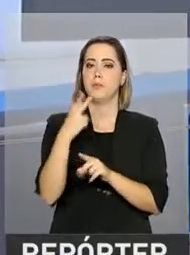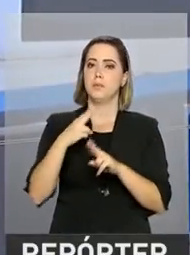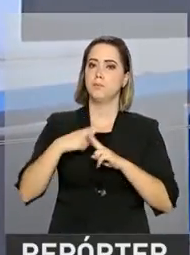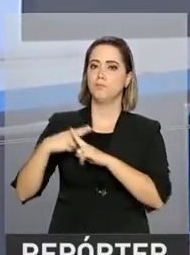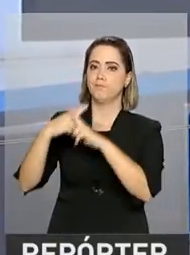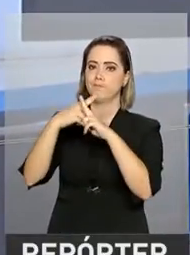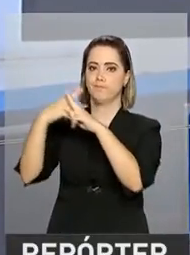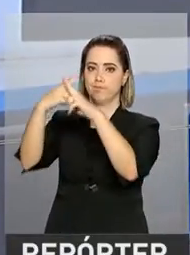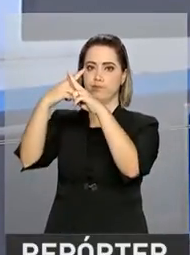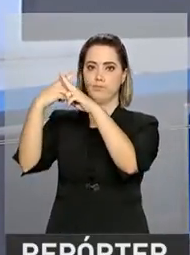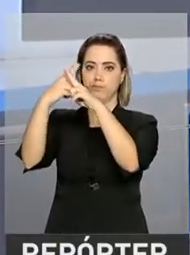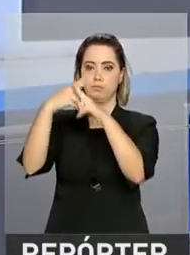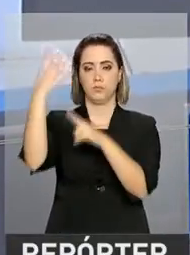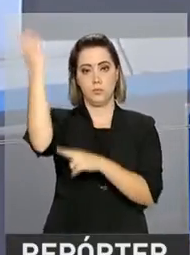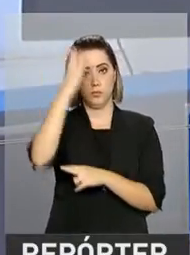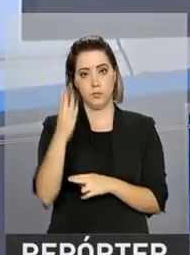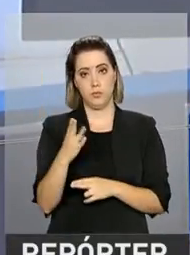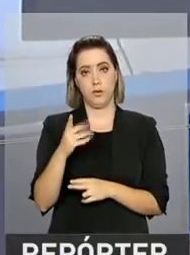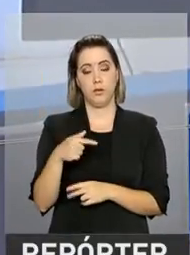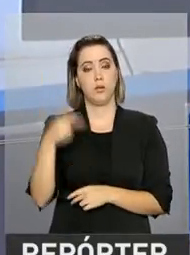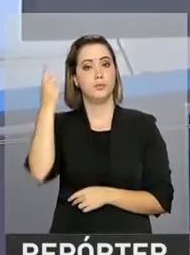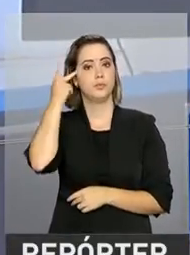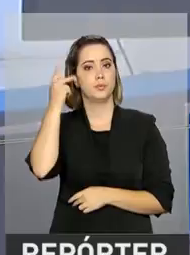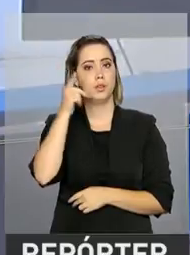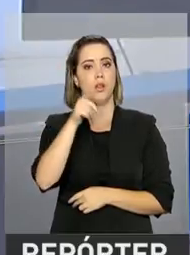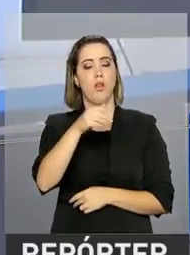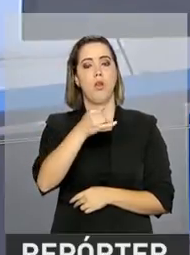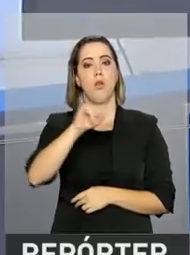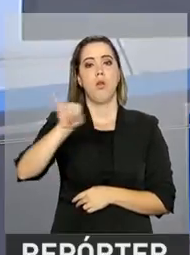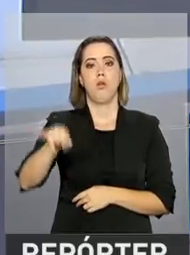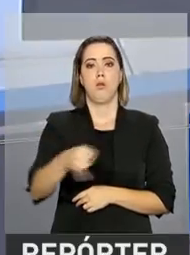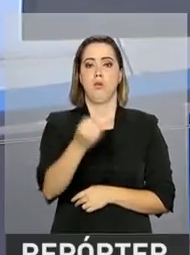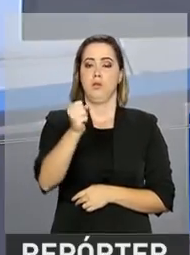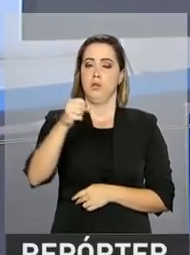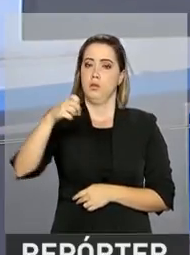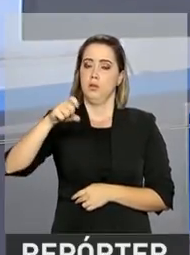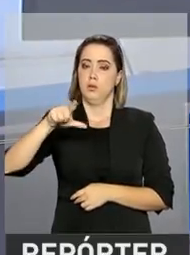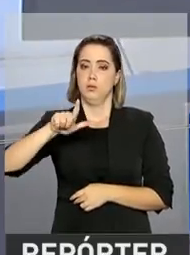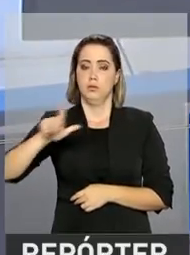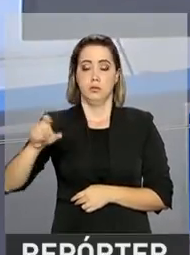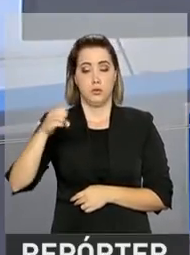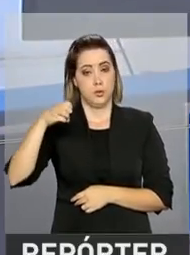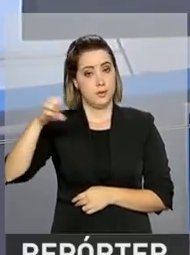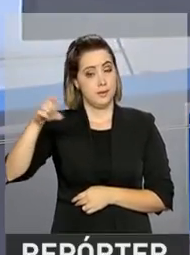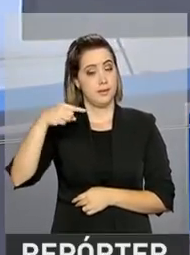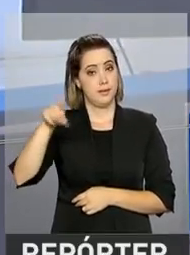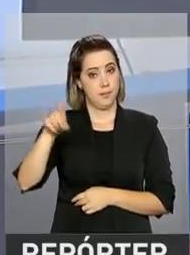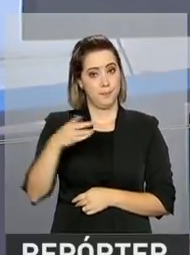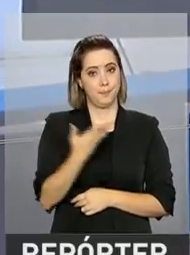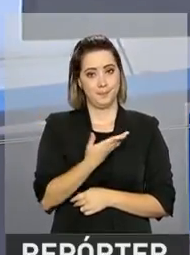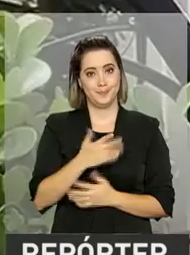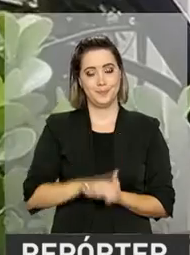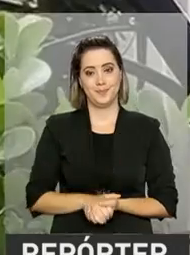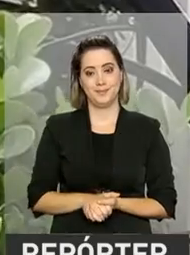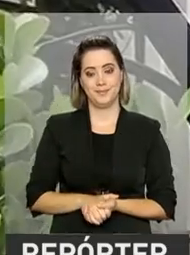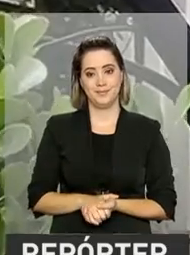geoestacionário brasileiro de são paulo quem tem os detalhes é o repórter josé luiz filho